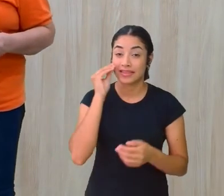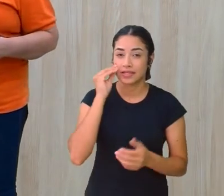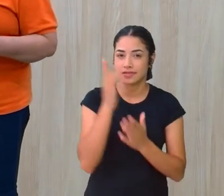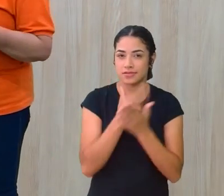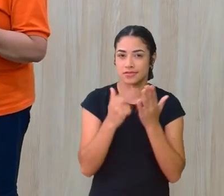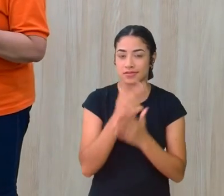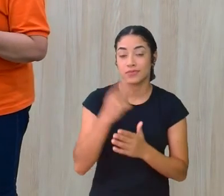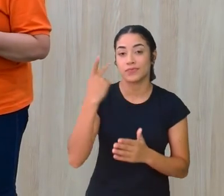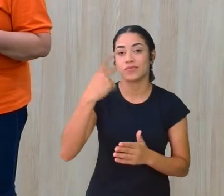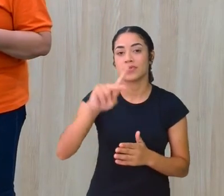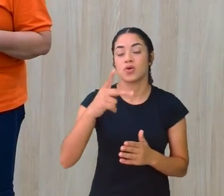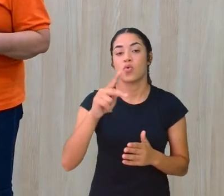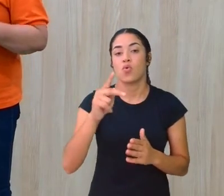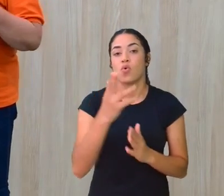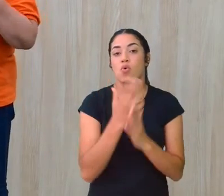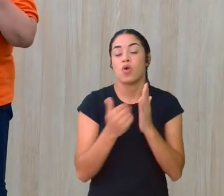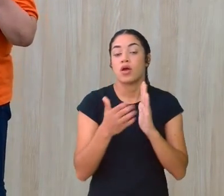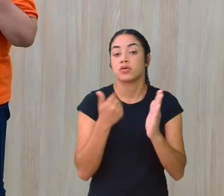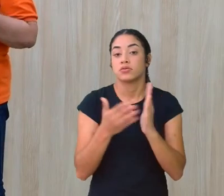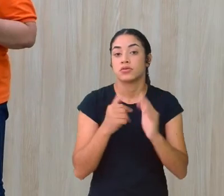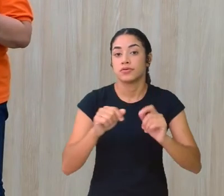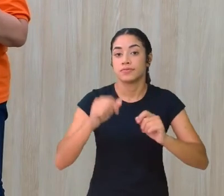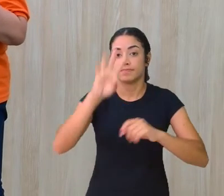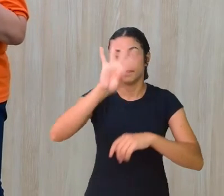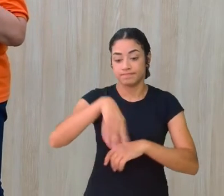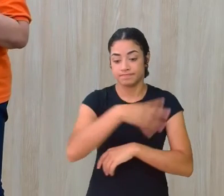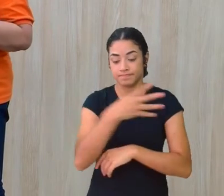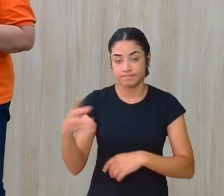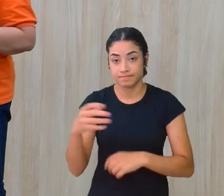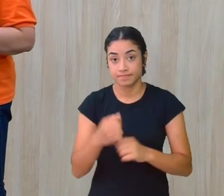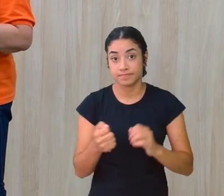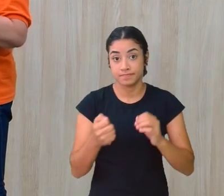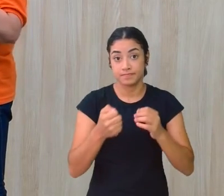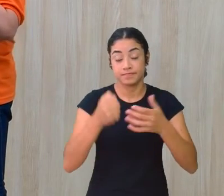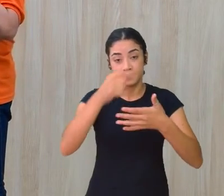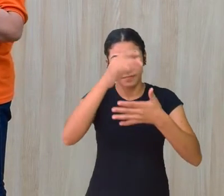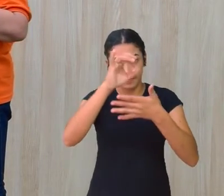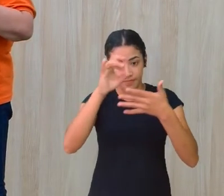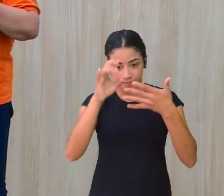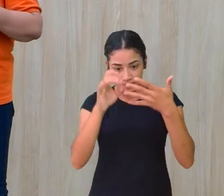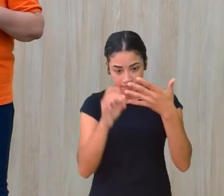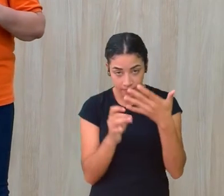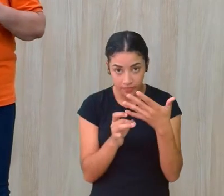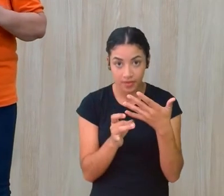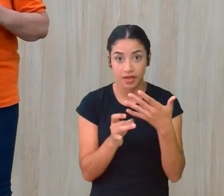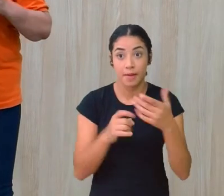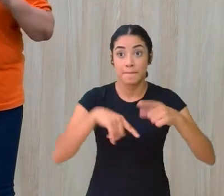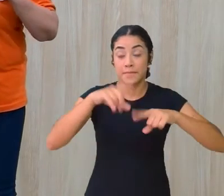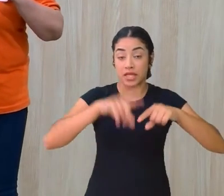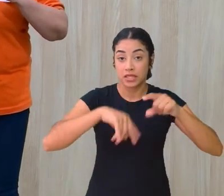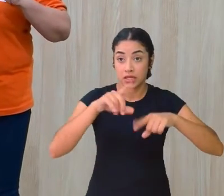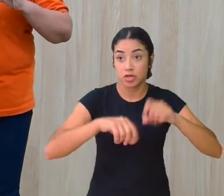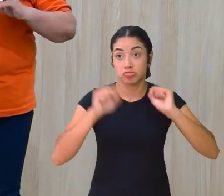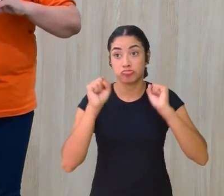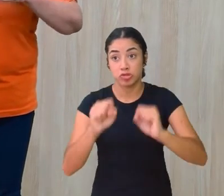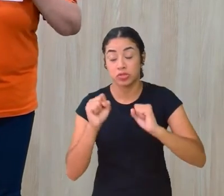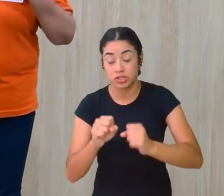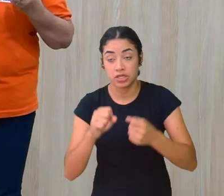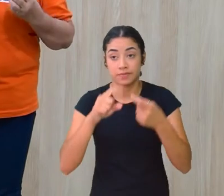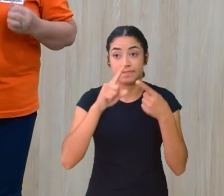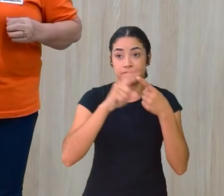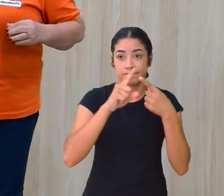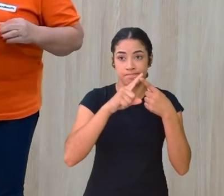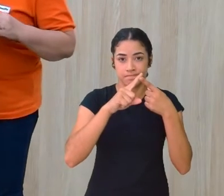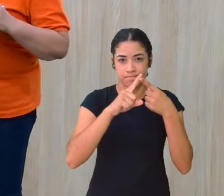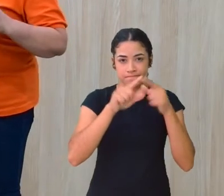de vocês esse quadro, olha. Classifique os seguintes materiais em condutores e isolantes. A professora dá para a gente uma